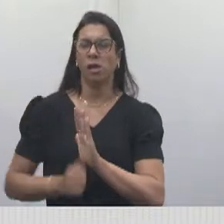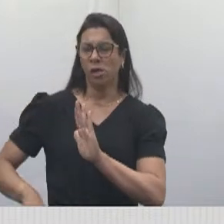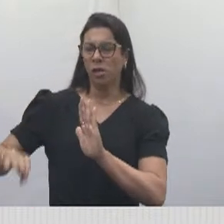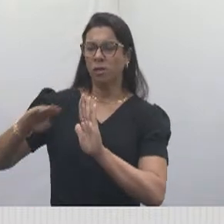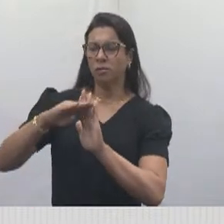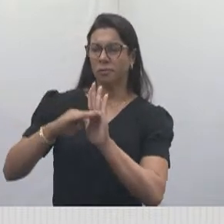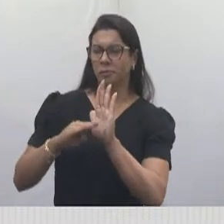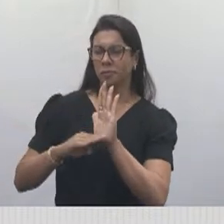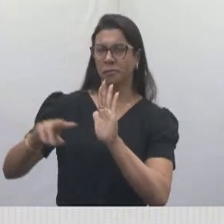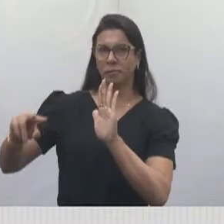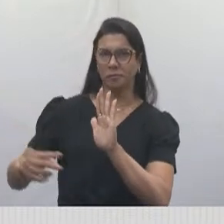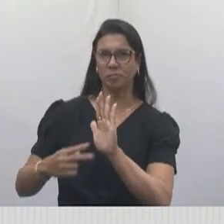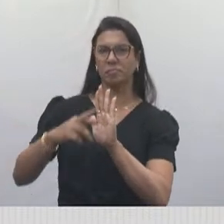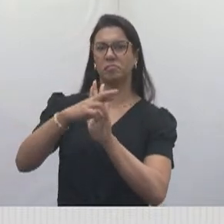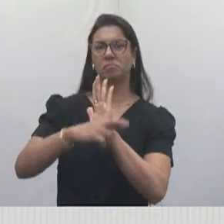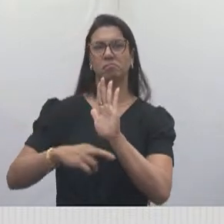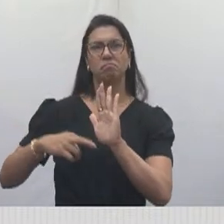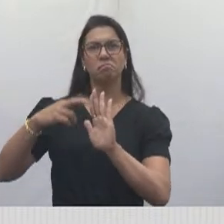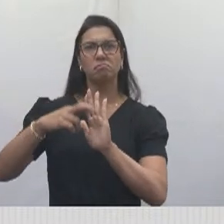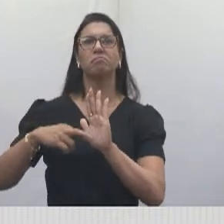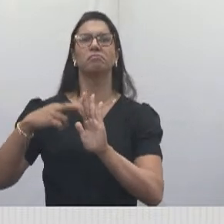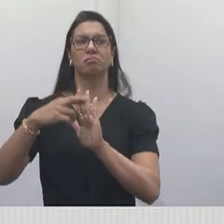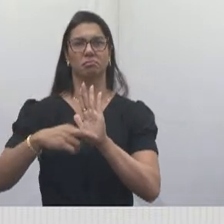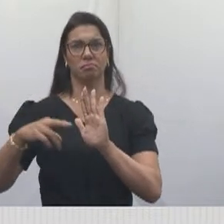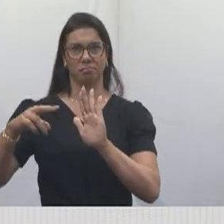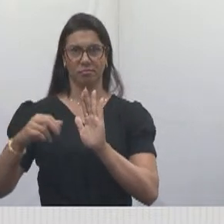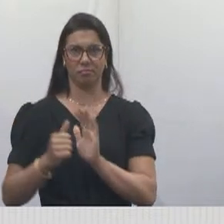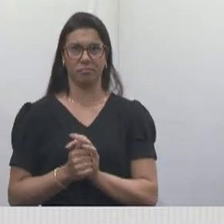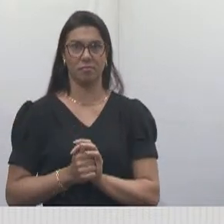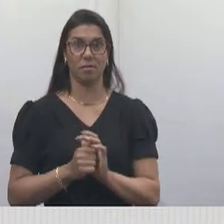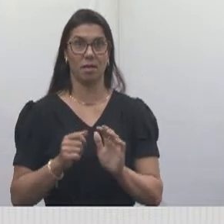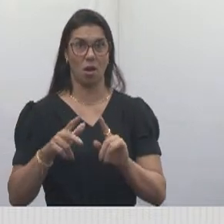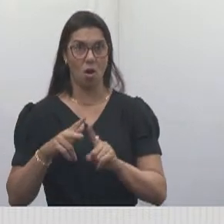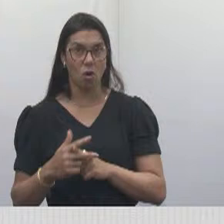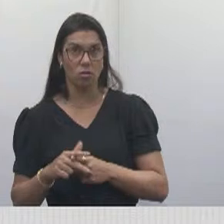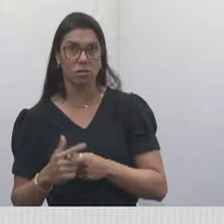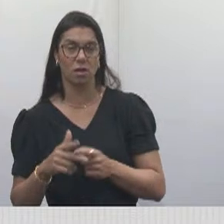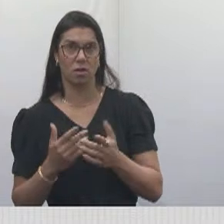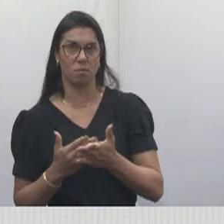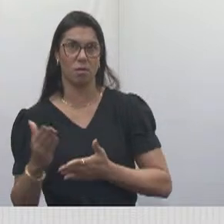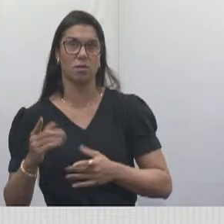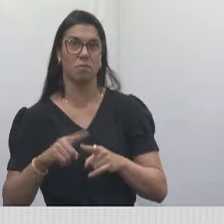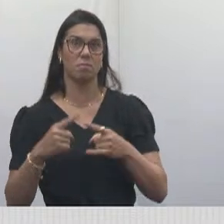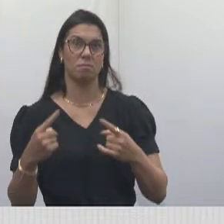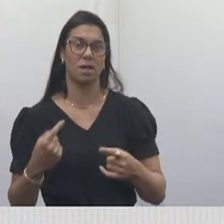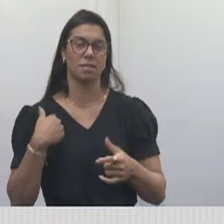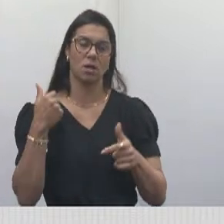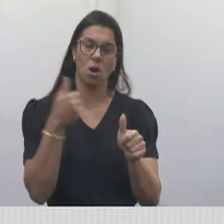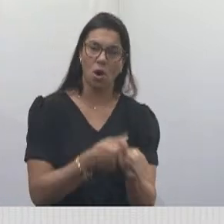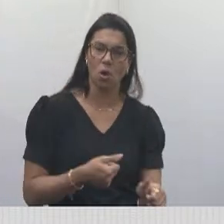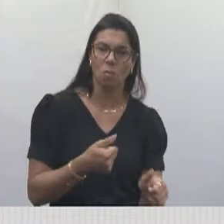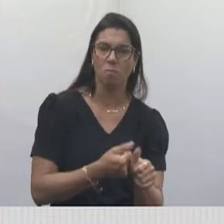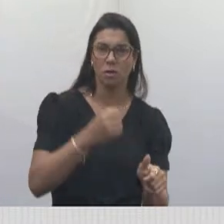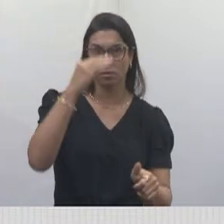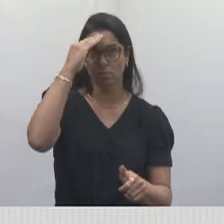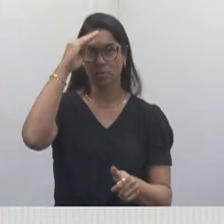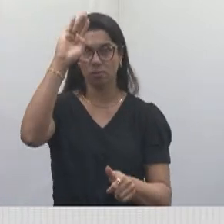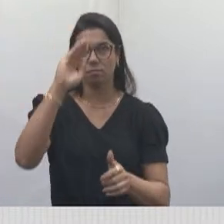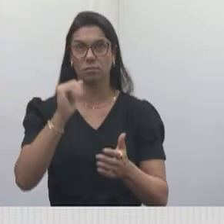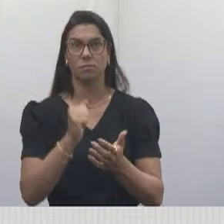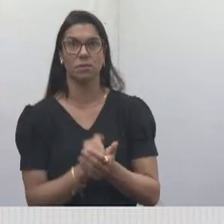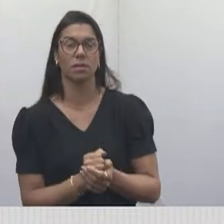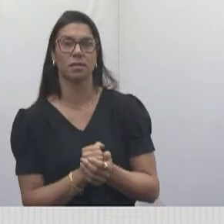estão apurando isso em muitos municípios, mas eu acompanho os principais municípios do